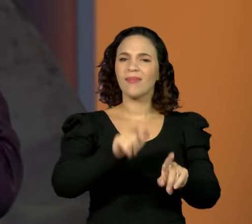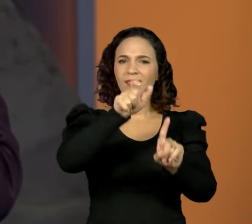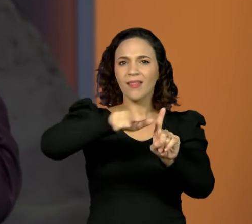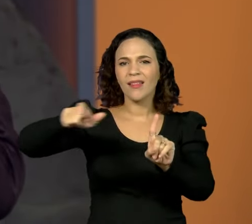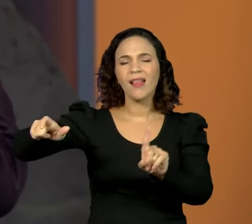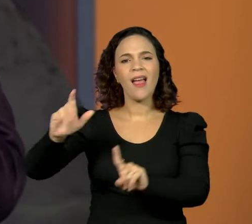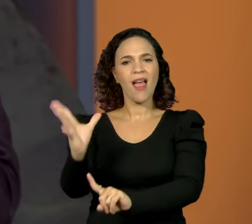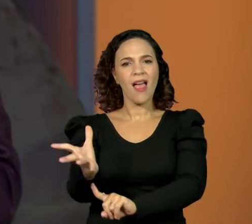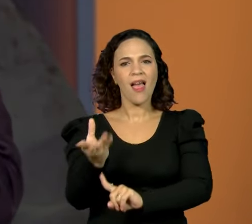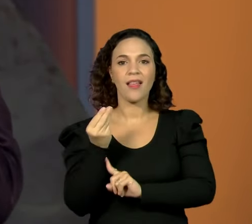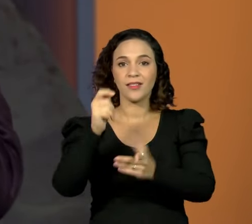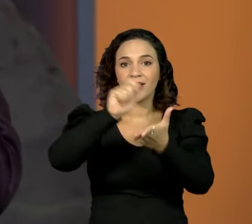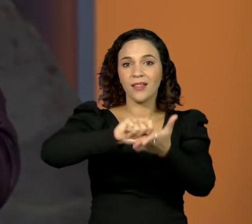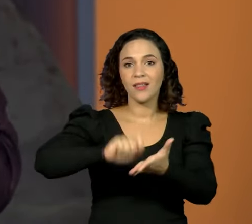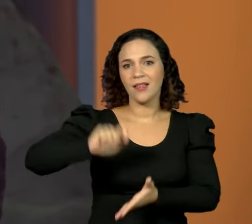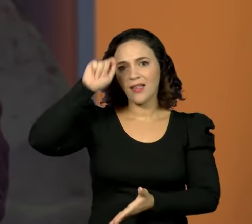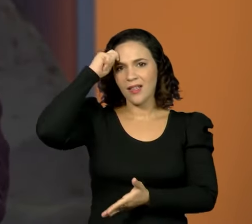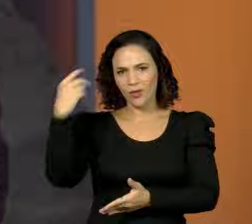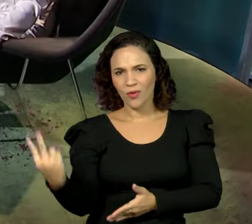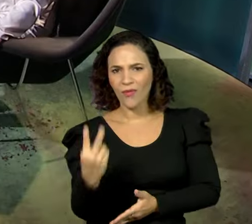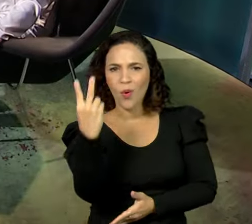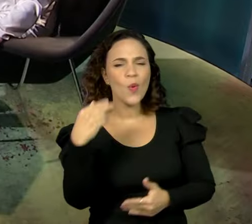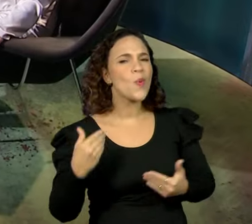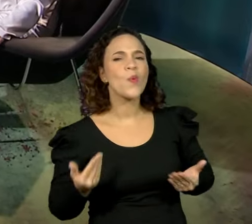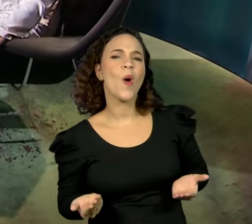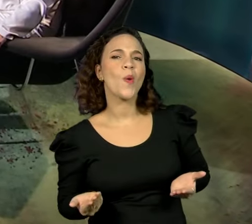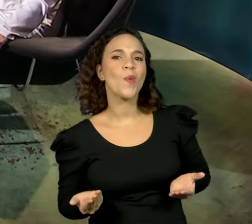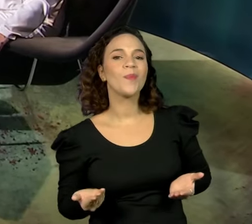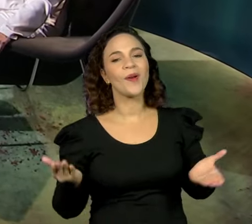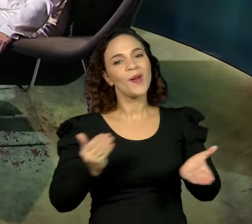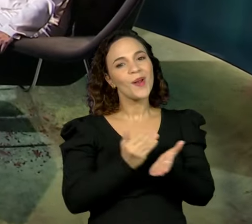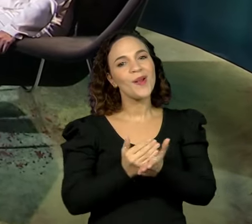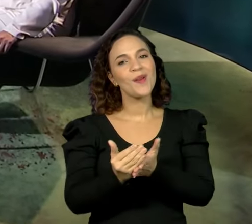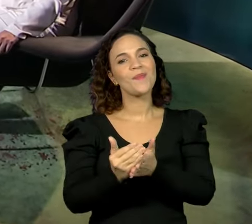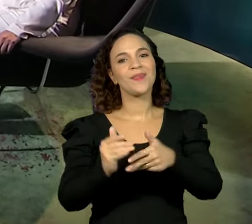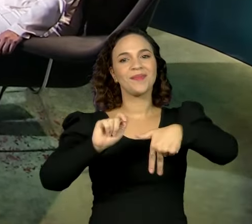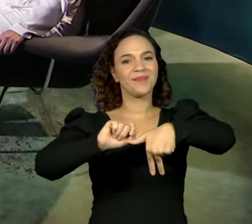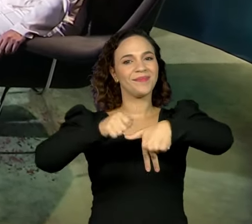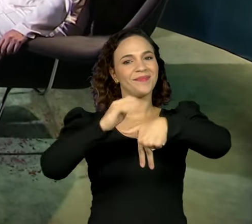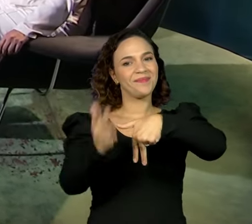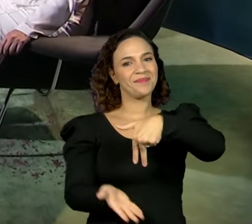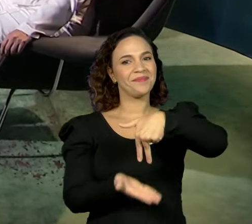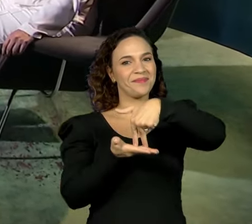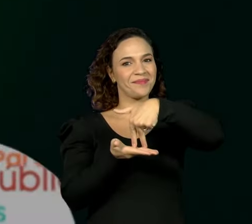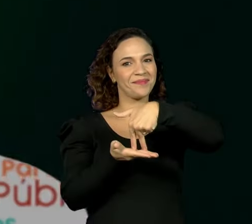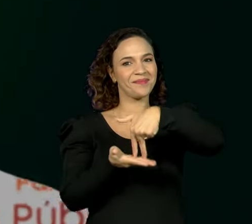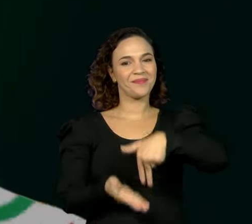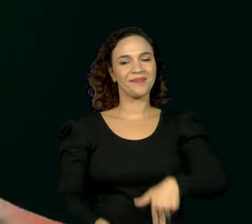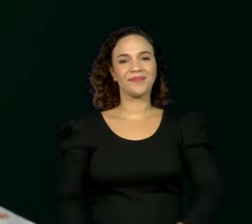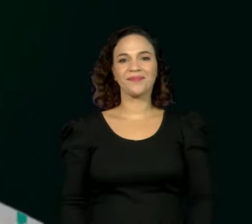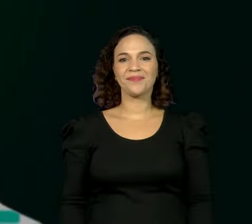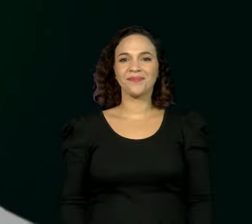artistas e escritores negros e suas obras? Começa agora mais um programa Negros em Foco.